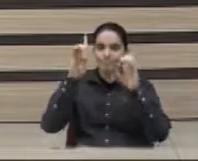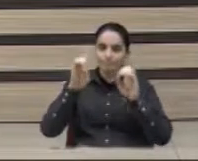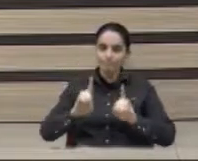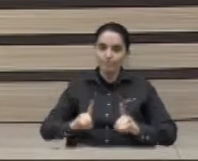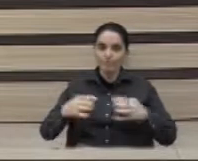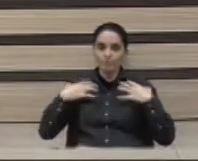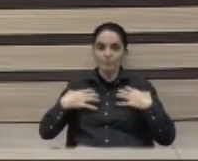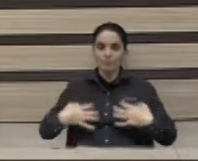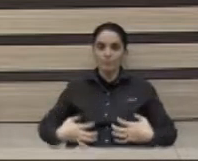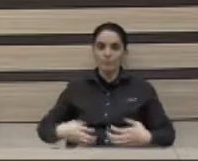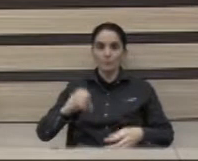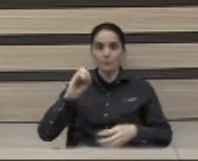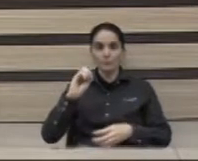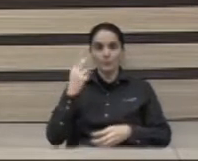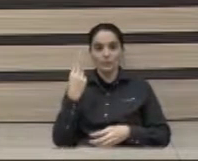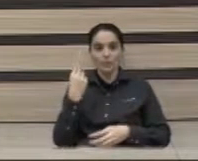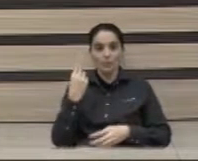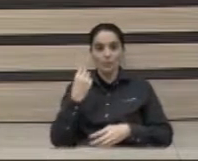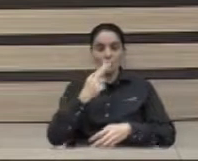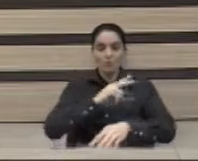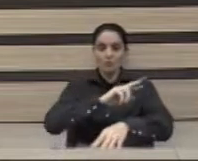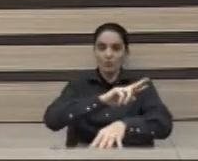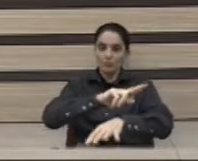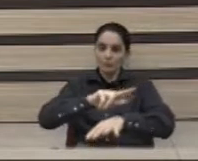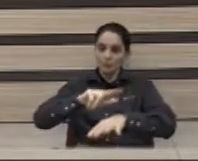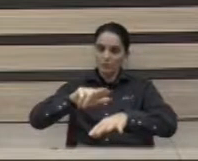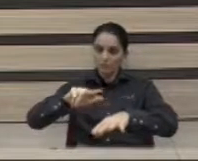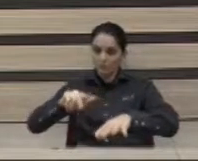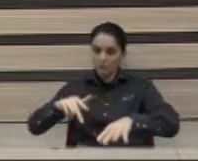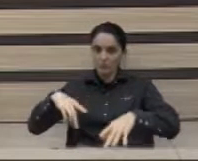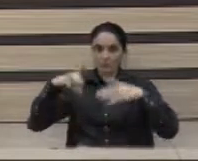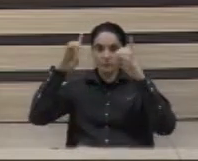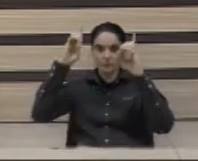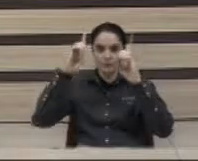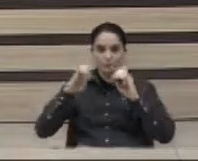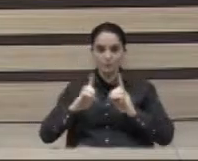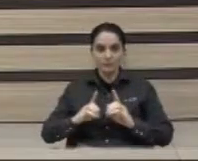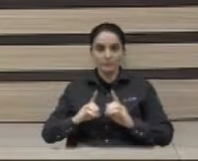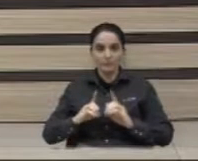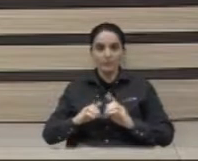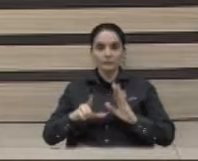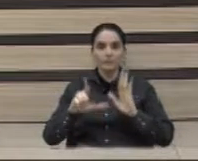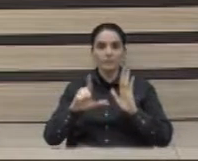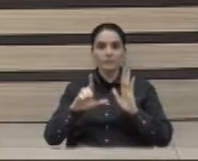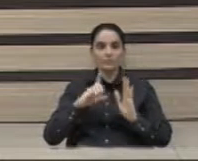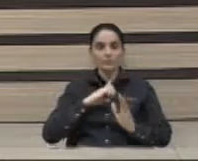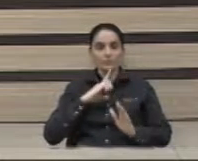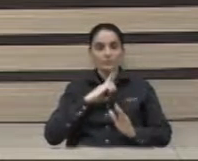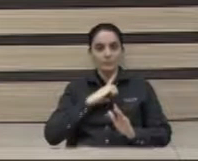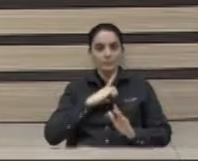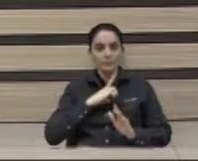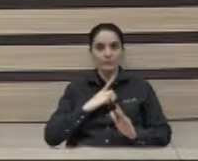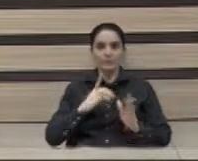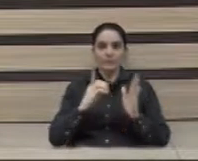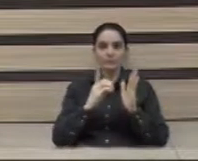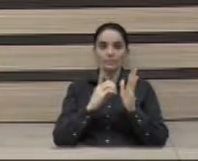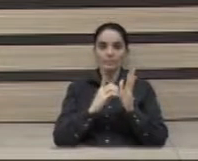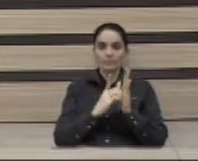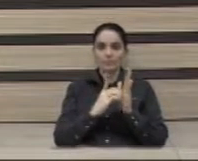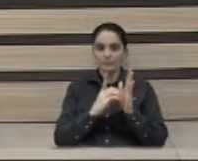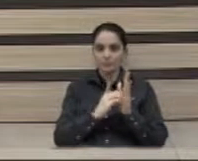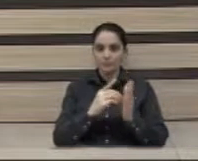deficiência motora, multideficiência profunda, com dificuldade de locomoção, doenças incapacitivas e degenerativas